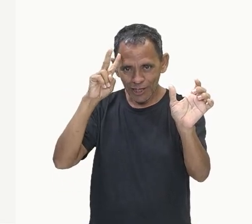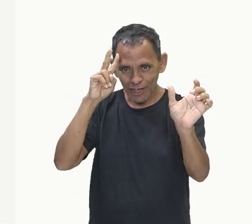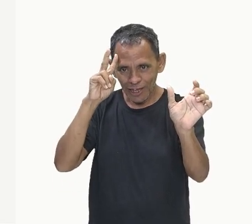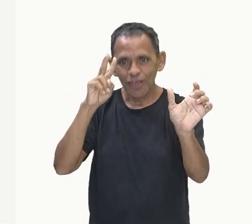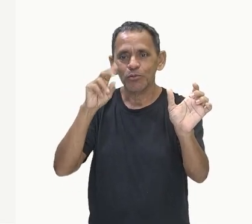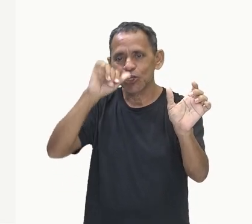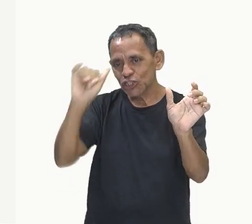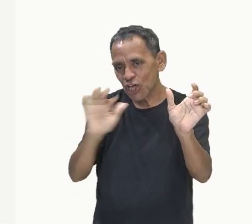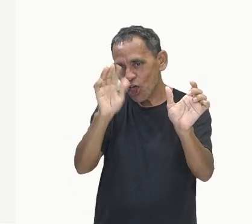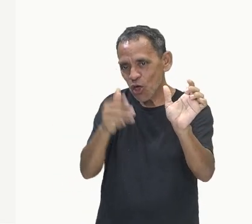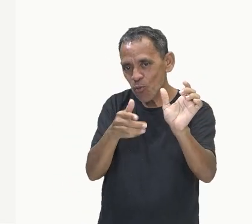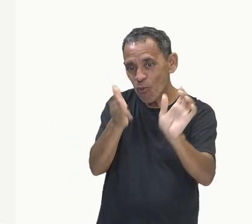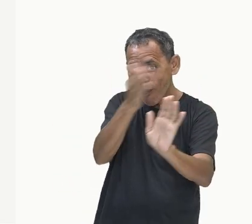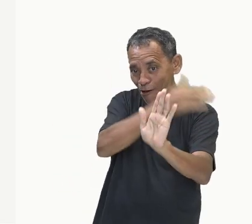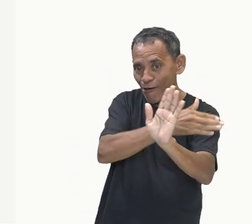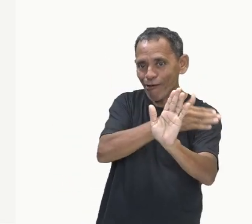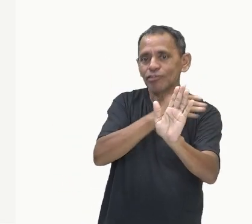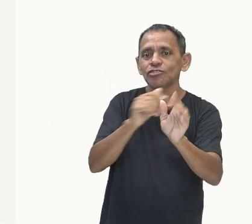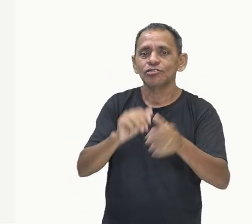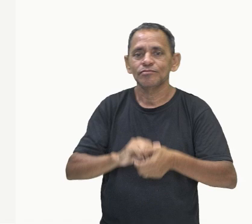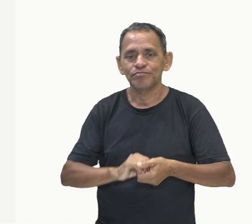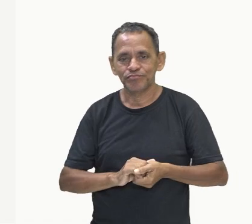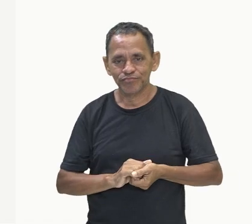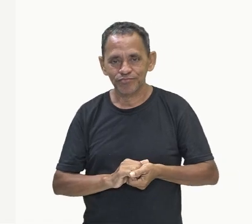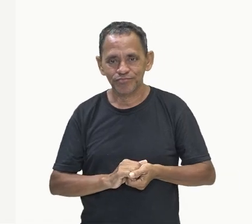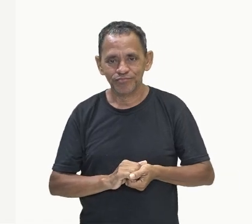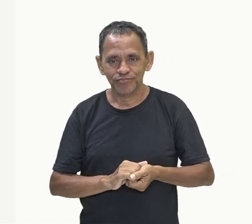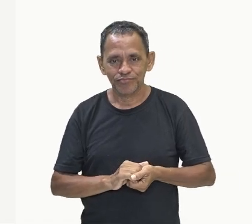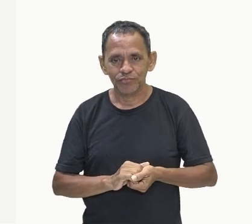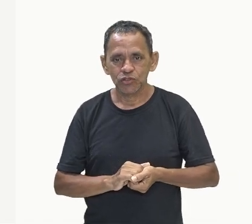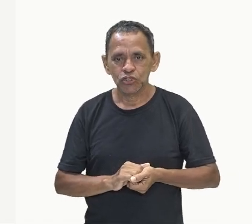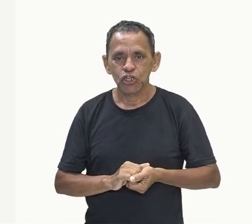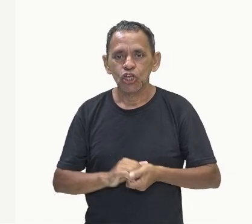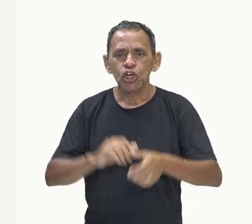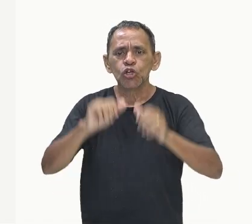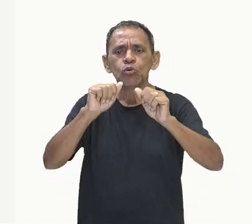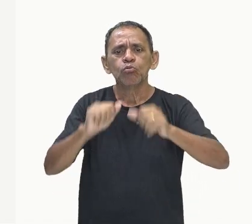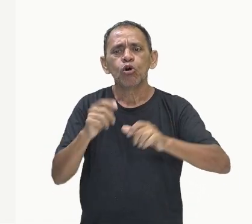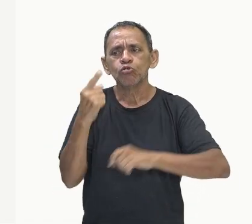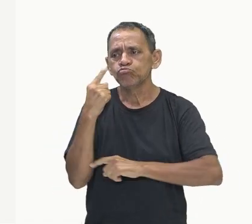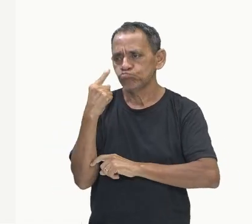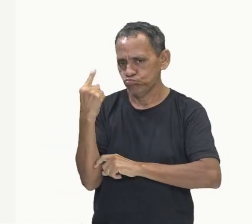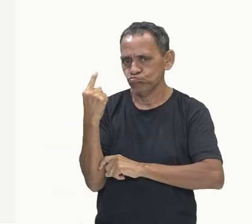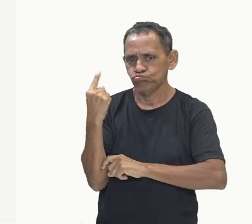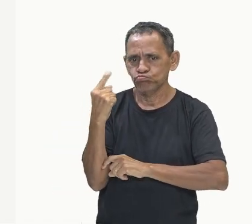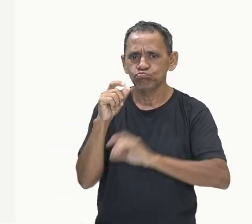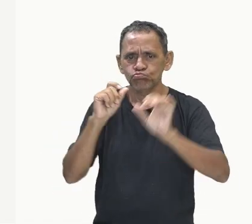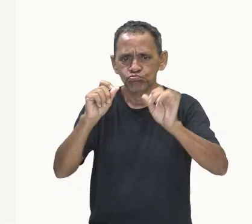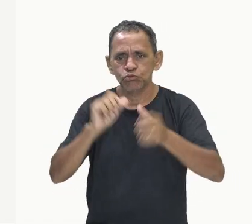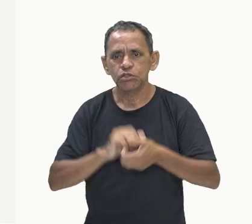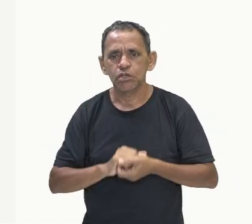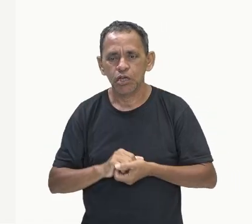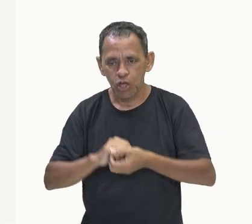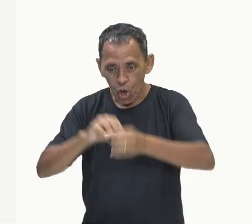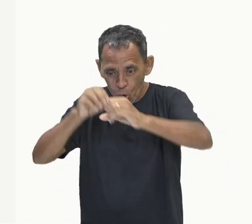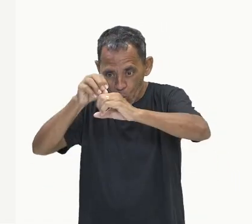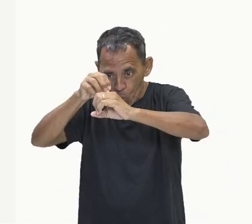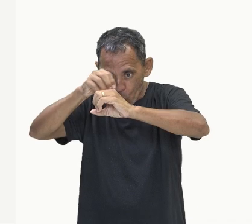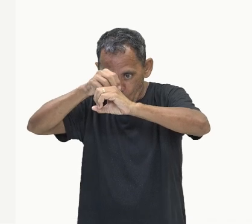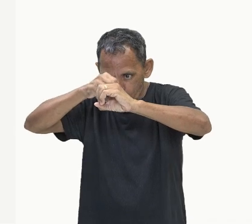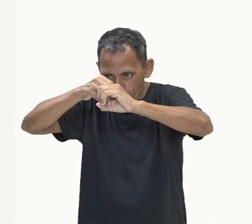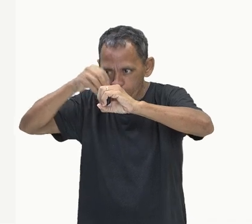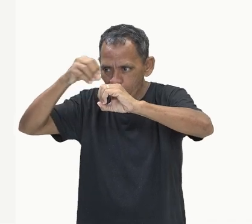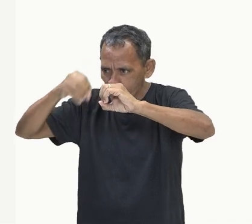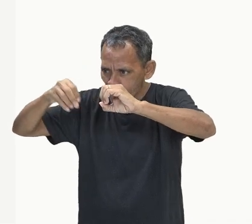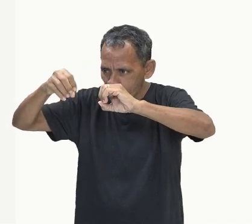de Kepler. Gente, você pode ver que dessa forma que está desenhada, o planeta ocupa várias